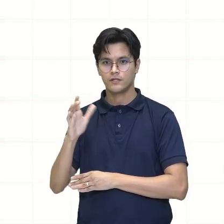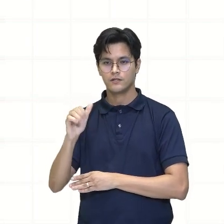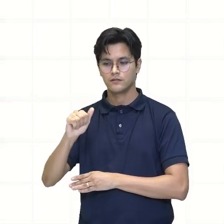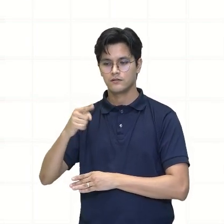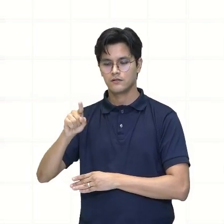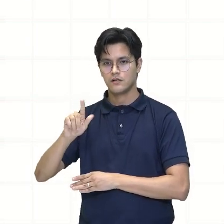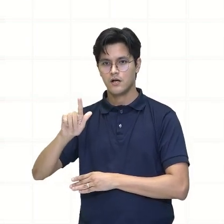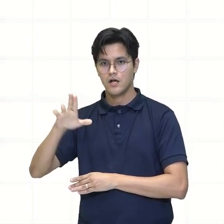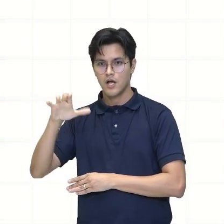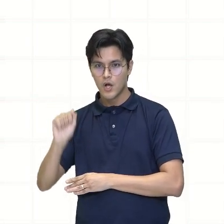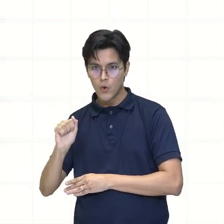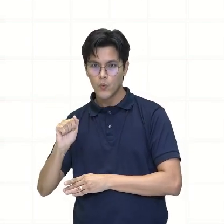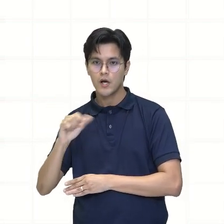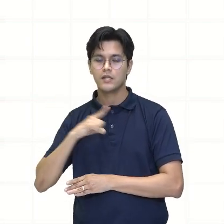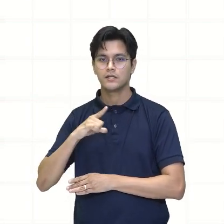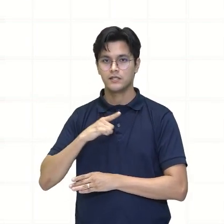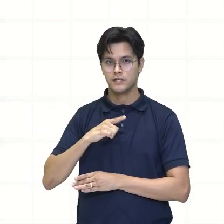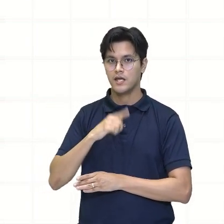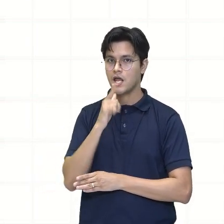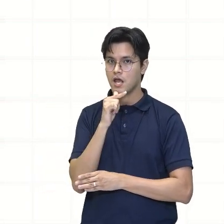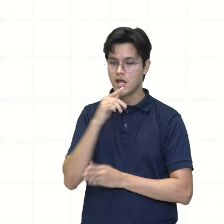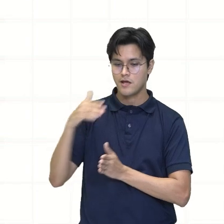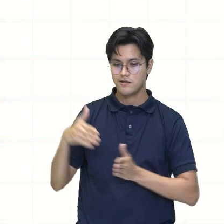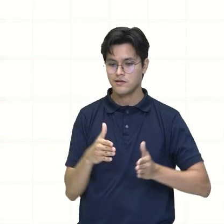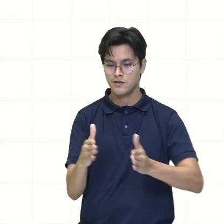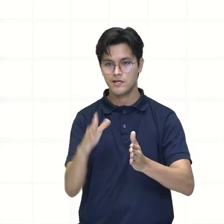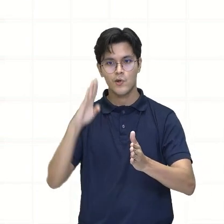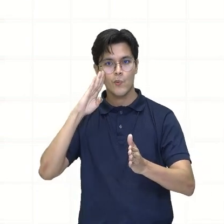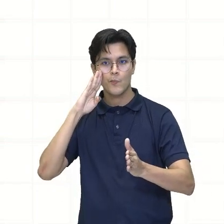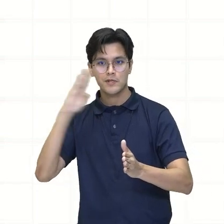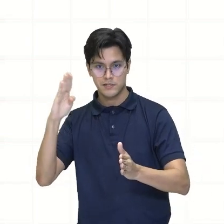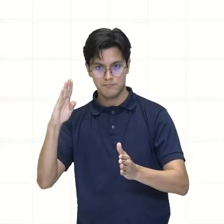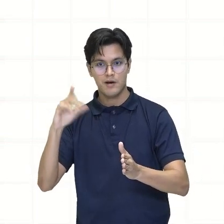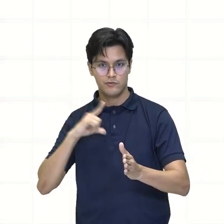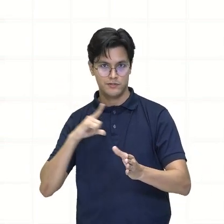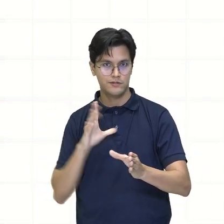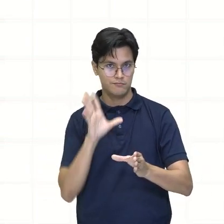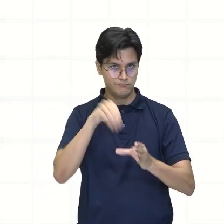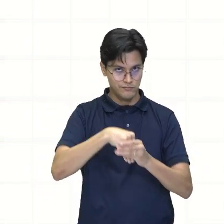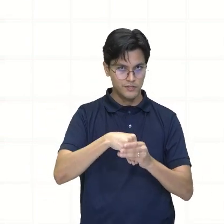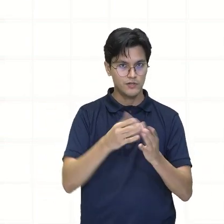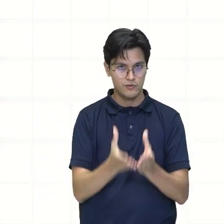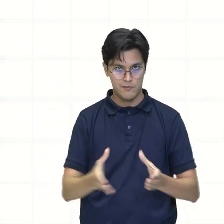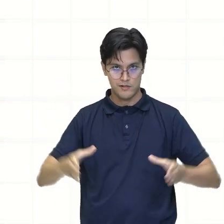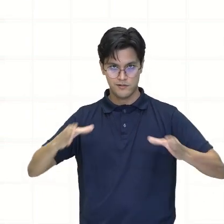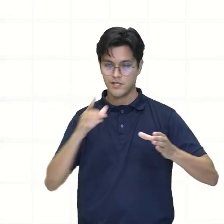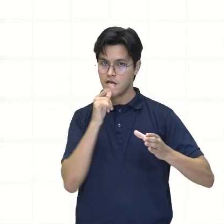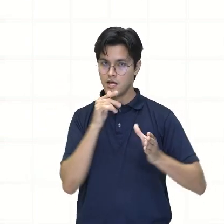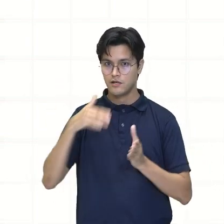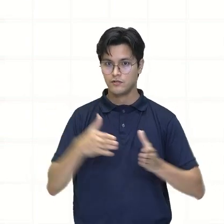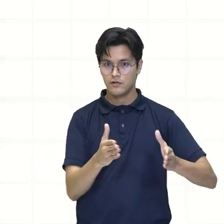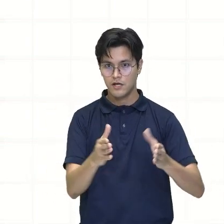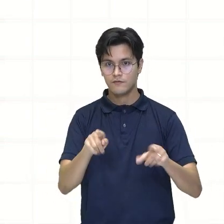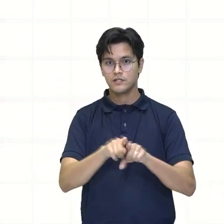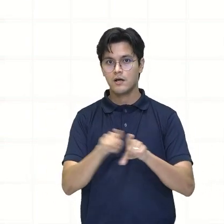rio principal, que vai compor aqui uma bacia hidrográfica, né? E seus afluentes. Então, a gente tem, por exemplo, a bacia